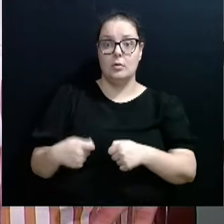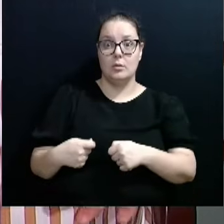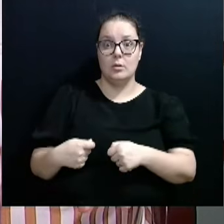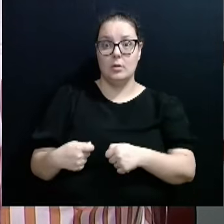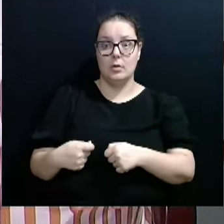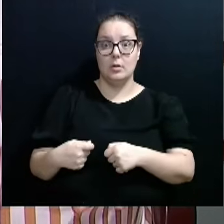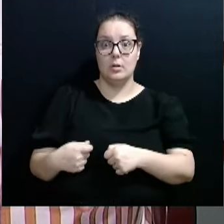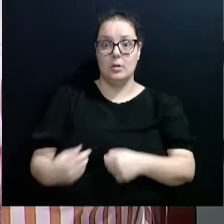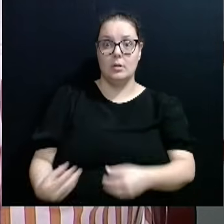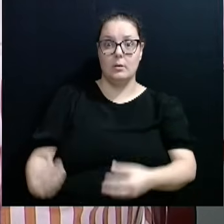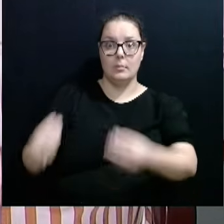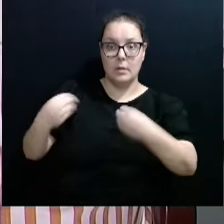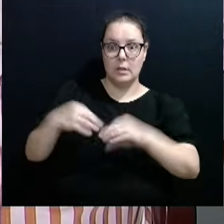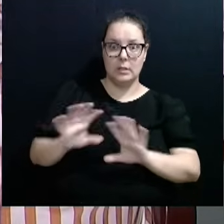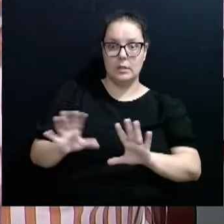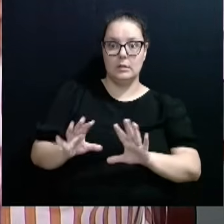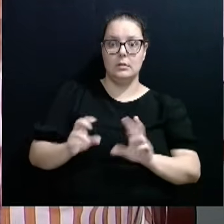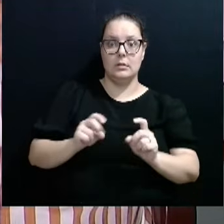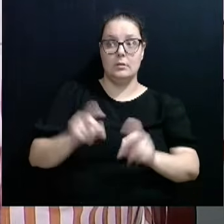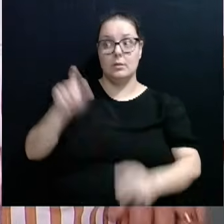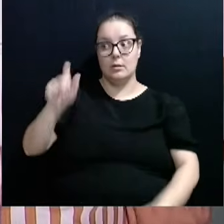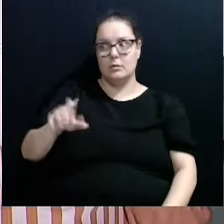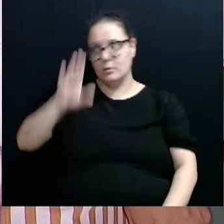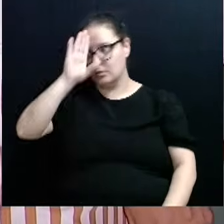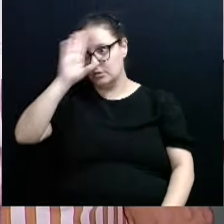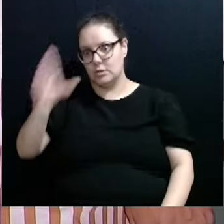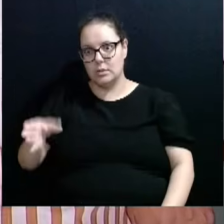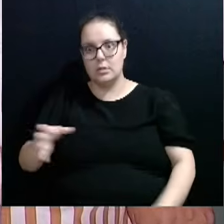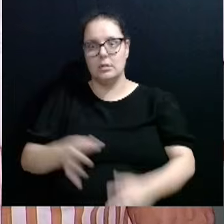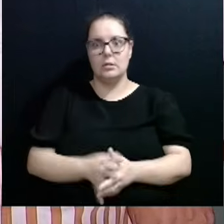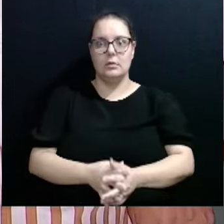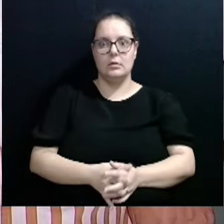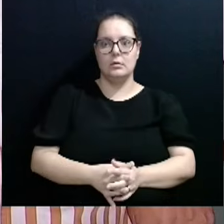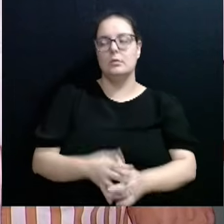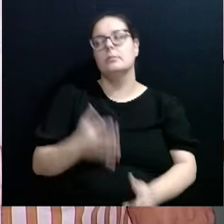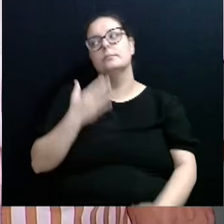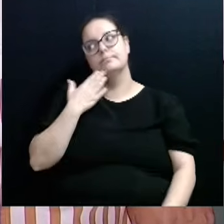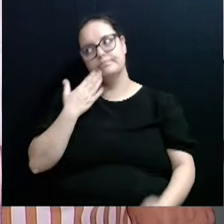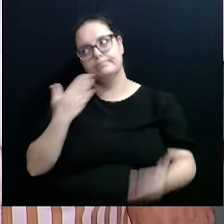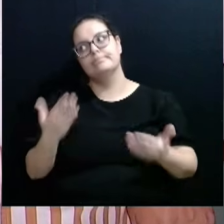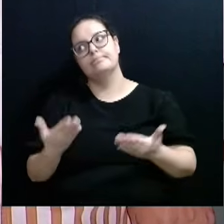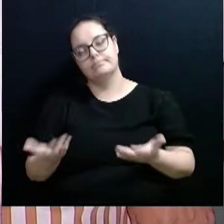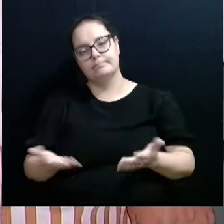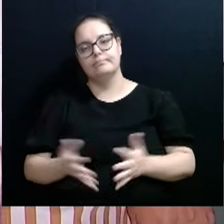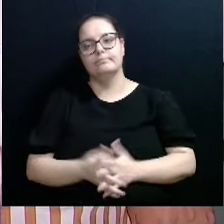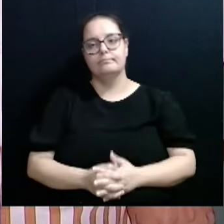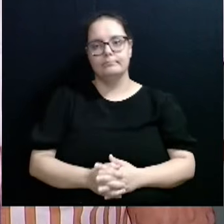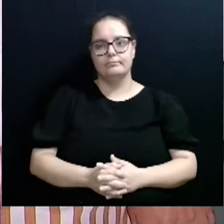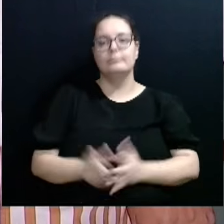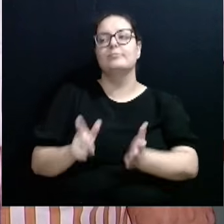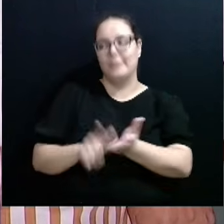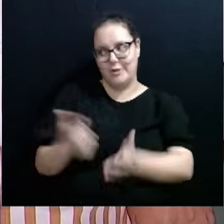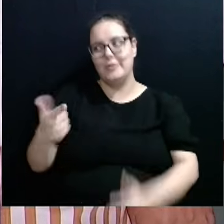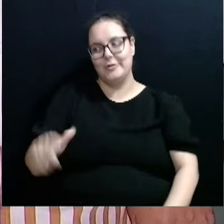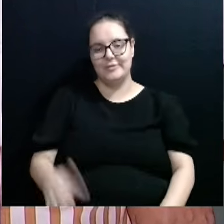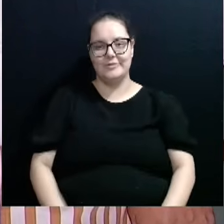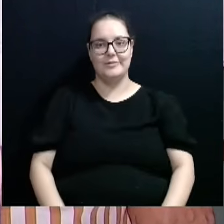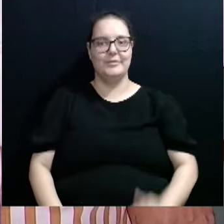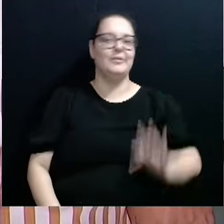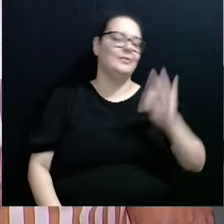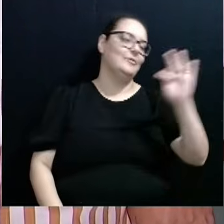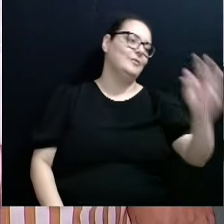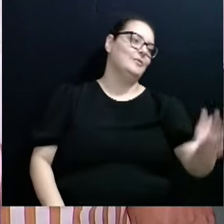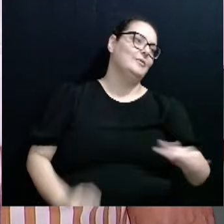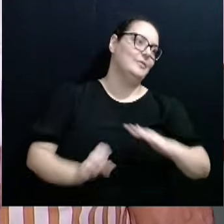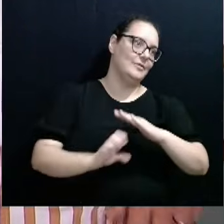vendo direto na casa da pessoa e é muito mais fácil hoje, né? Mas o papel continua. E o futuro do seu negócio?